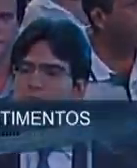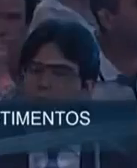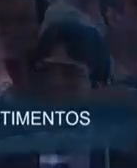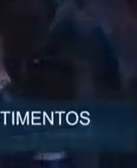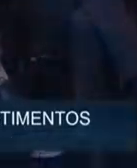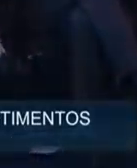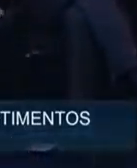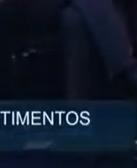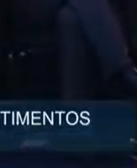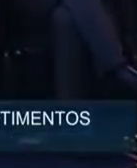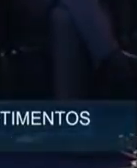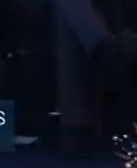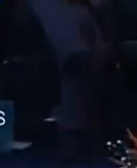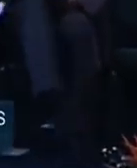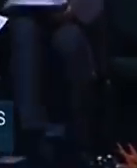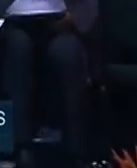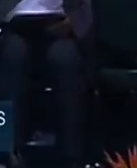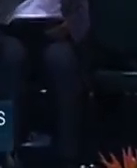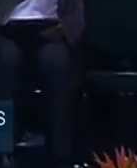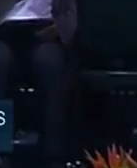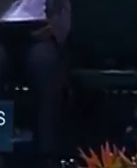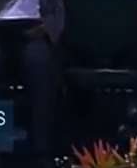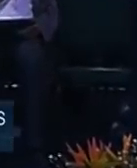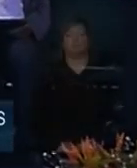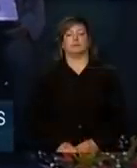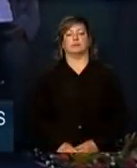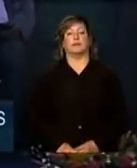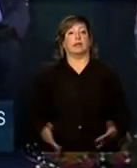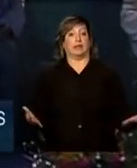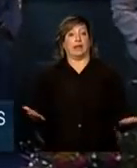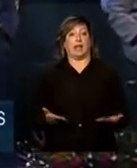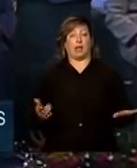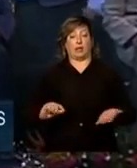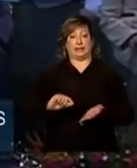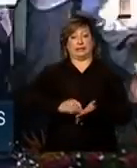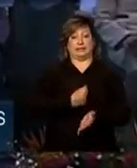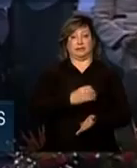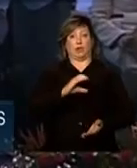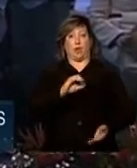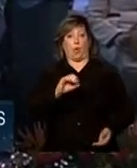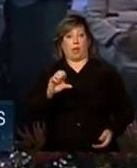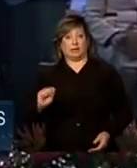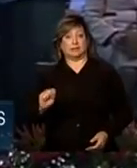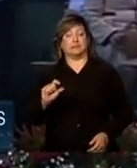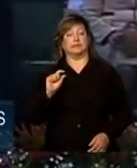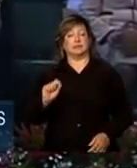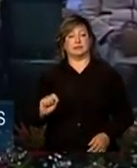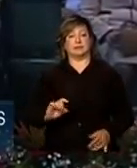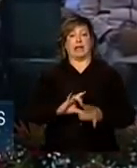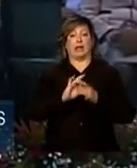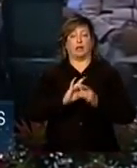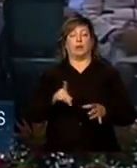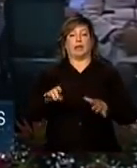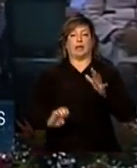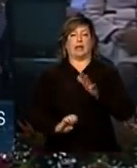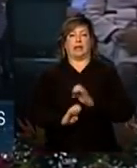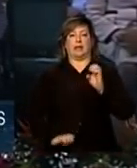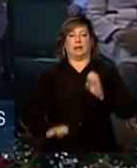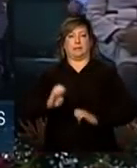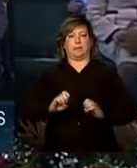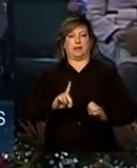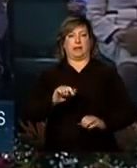Senhoras e senhores, neste instante será assinada a ordem de serviço que autoriza a empresa Talca